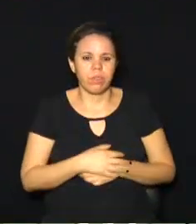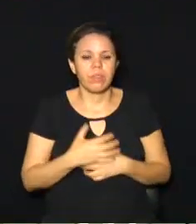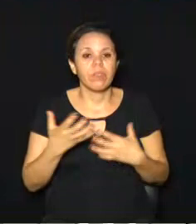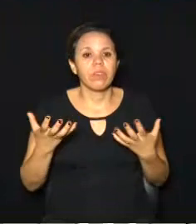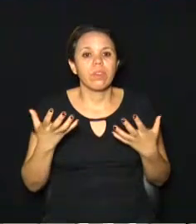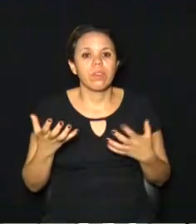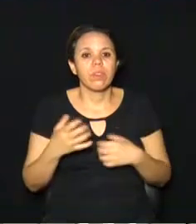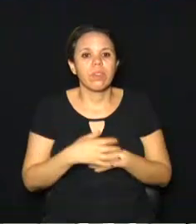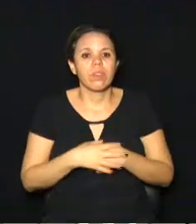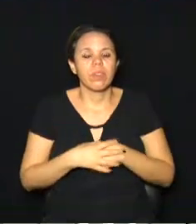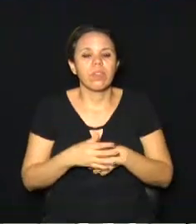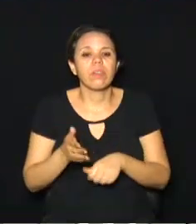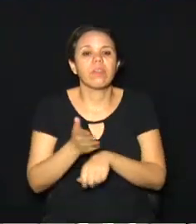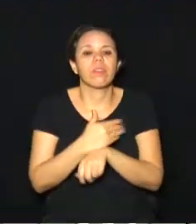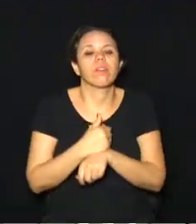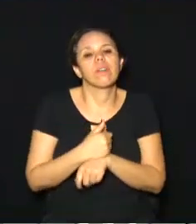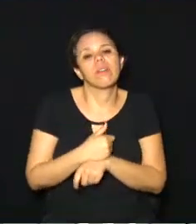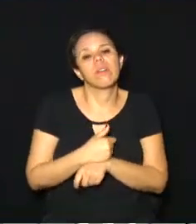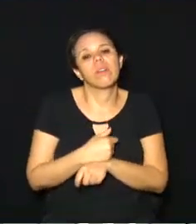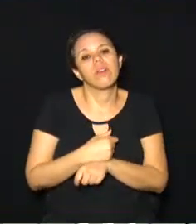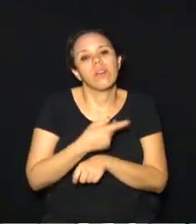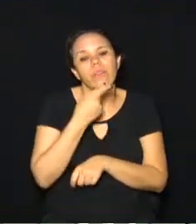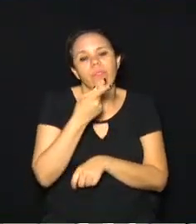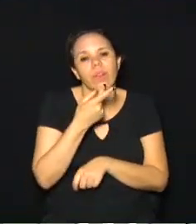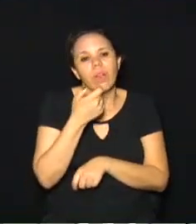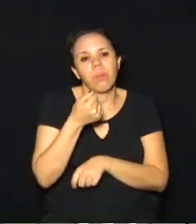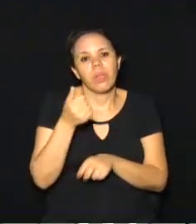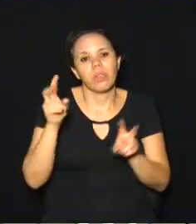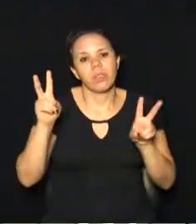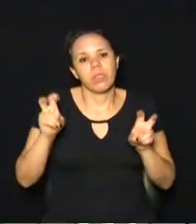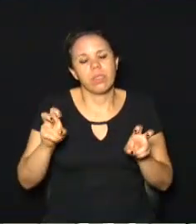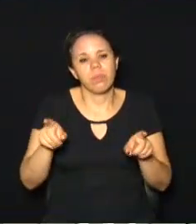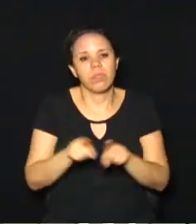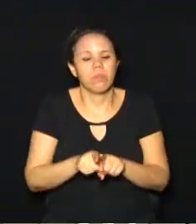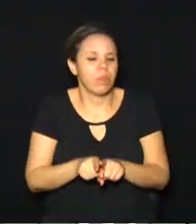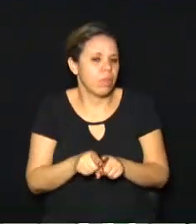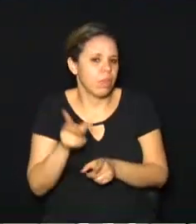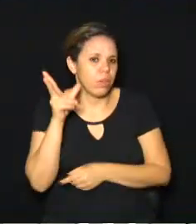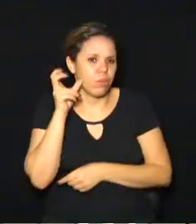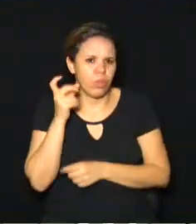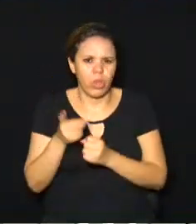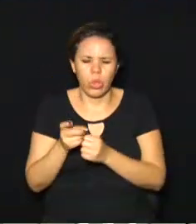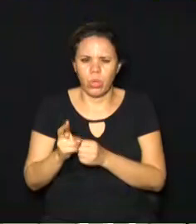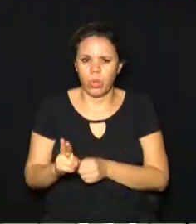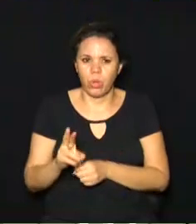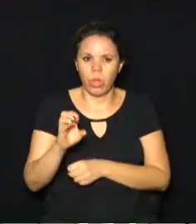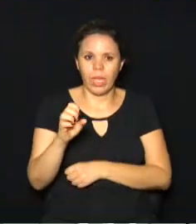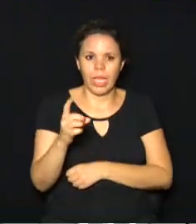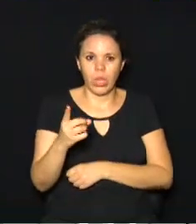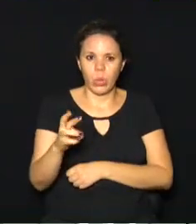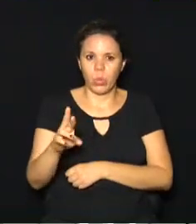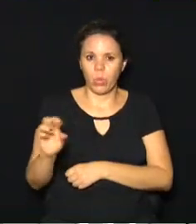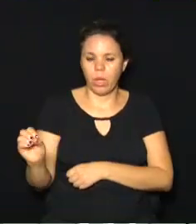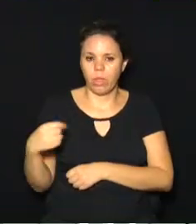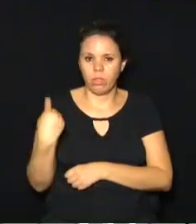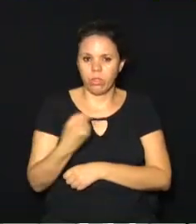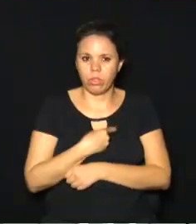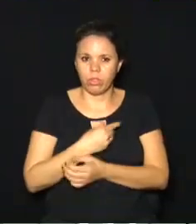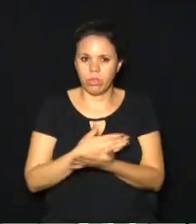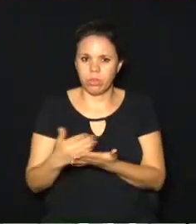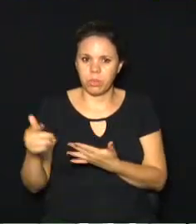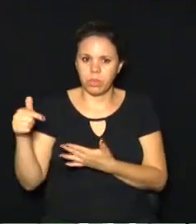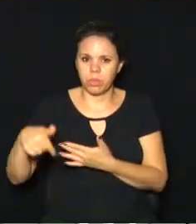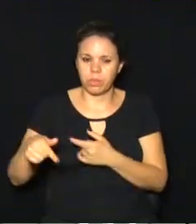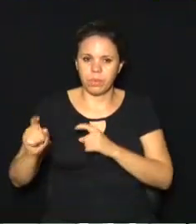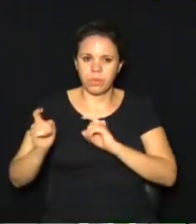quero, antes de falar um pouco aqui do tema e também ouvir o doutor Eduardo Luiz, quero dizer que nós começamos aqui